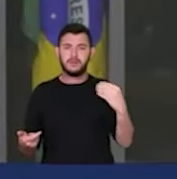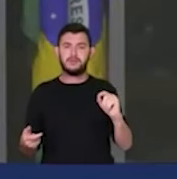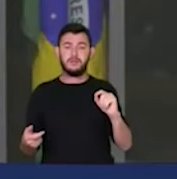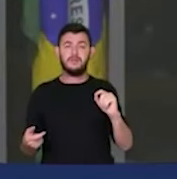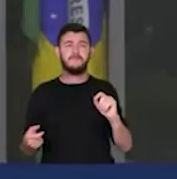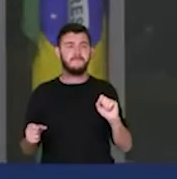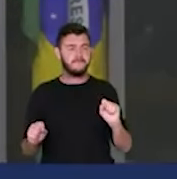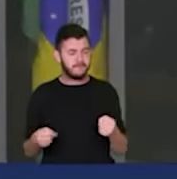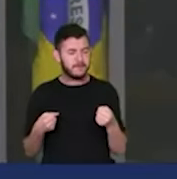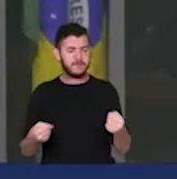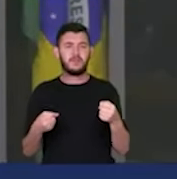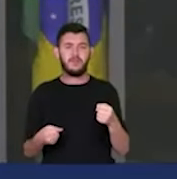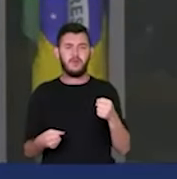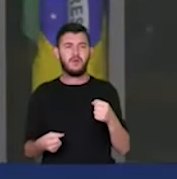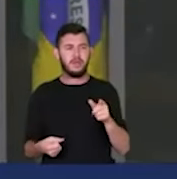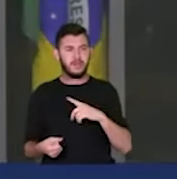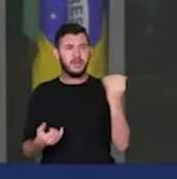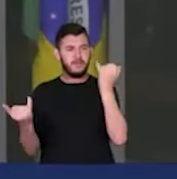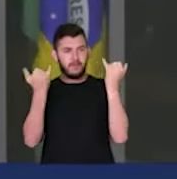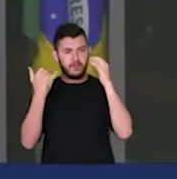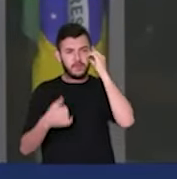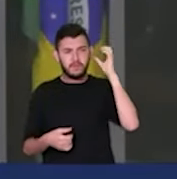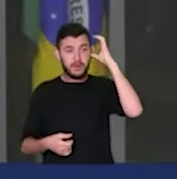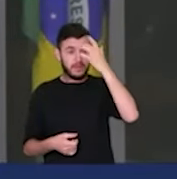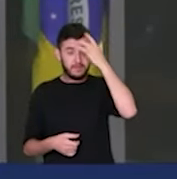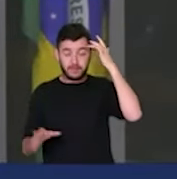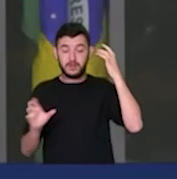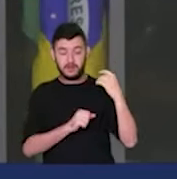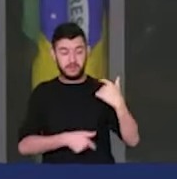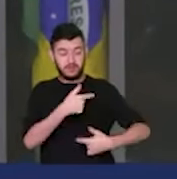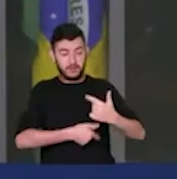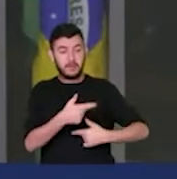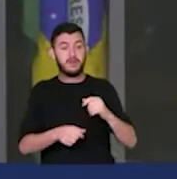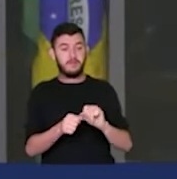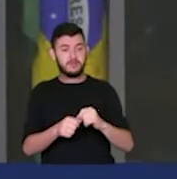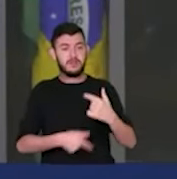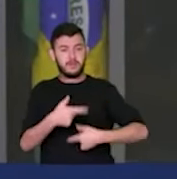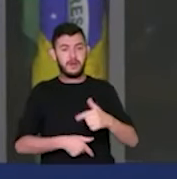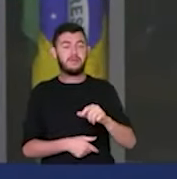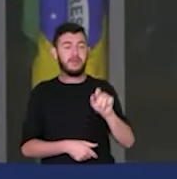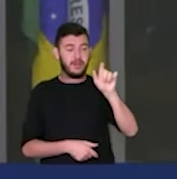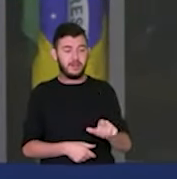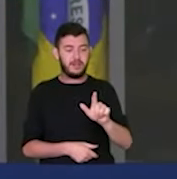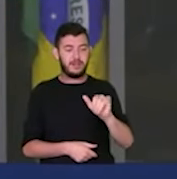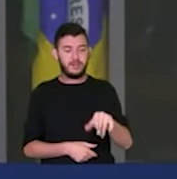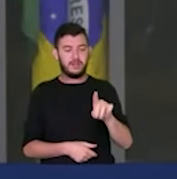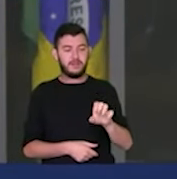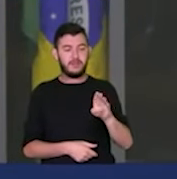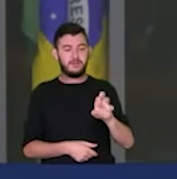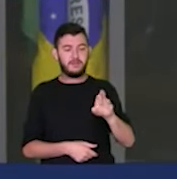conhecedor. Pessoas que amam o que fazem, fazem toda a diferença, Lindbergh. O ano que passou foi um ano muito difícil para